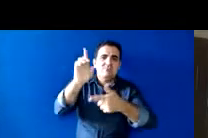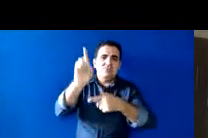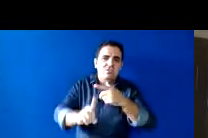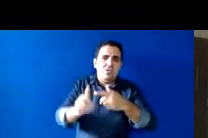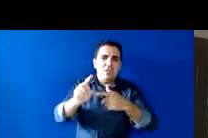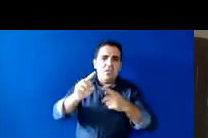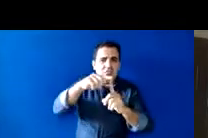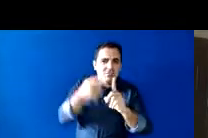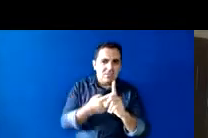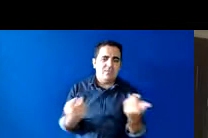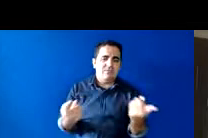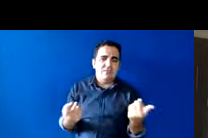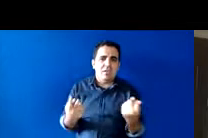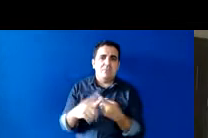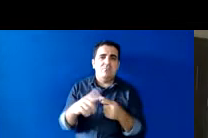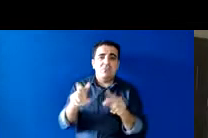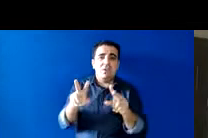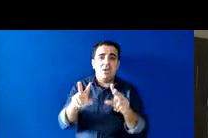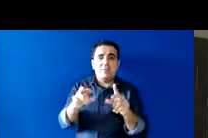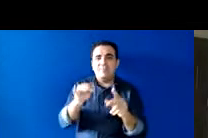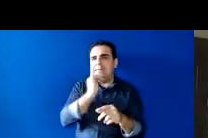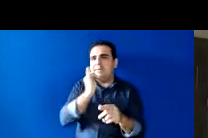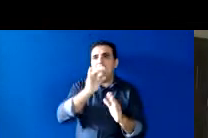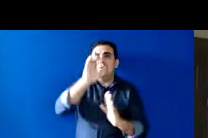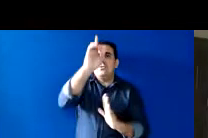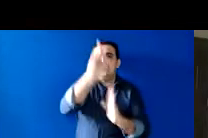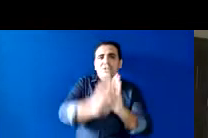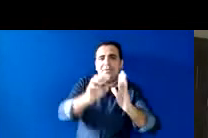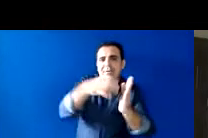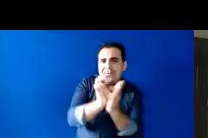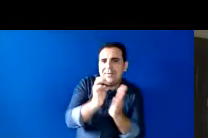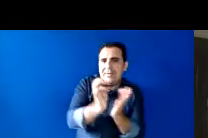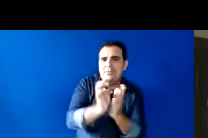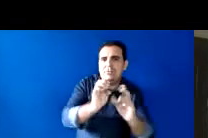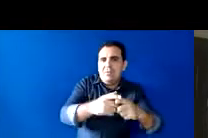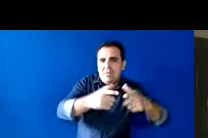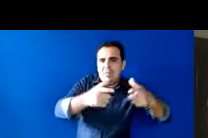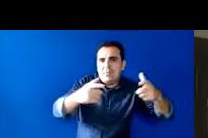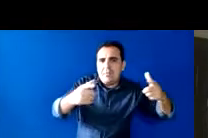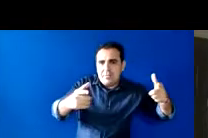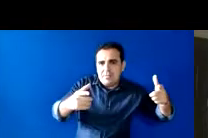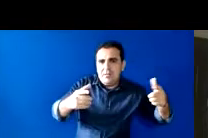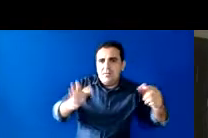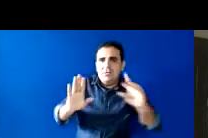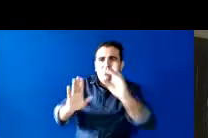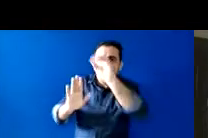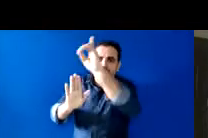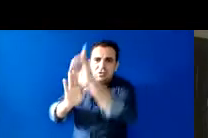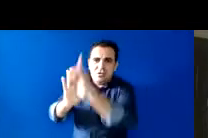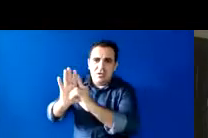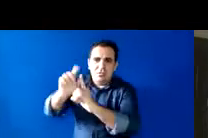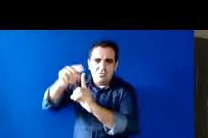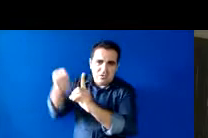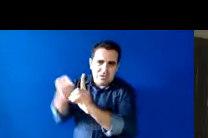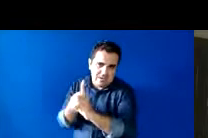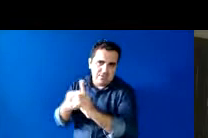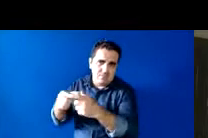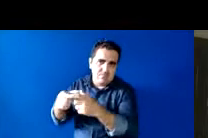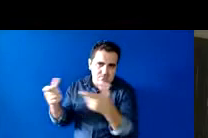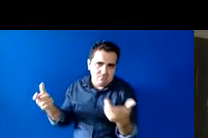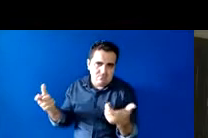é mais amplo, os direitos sexuais e reprodutivos são mais amplos do que só o que diz respeito